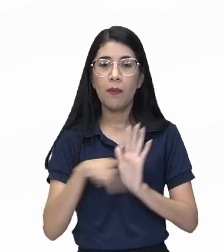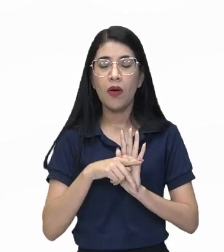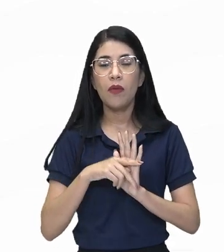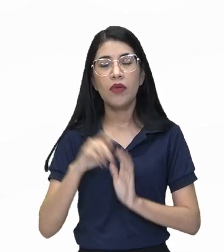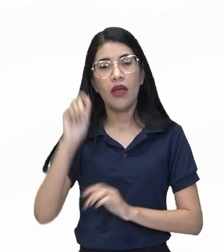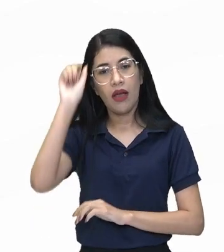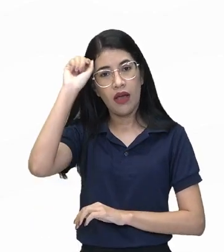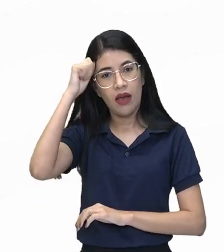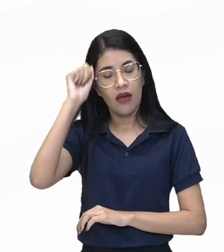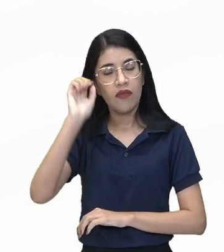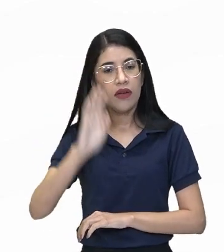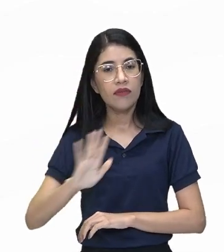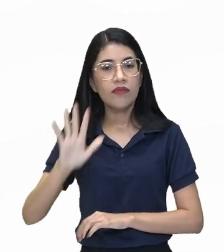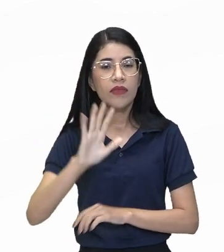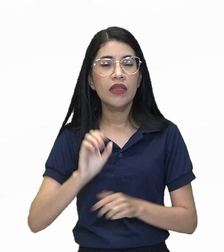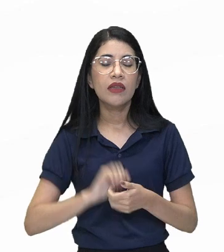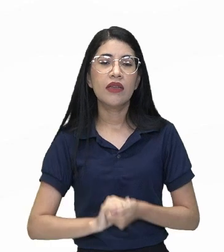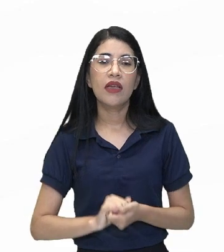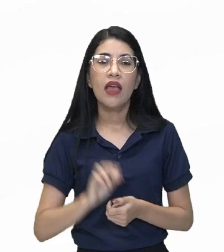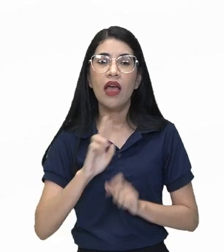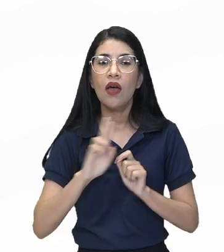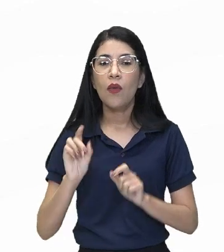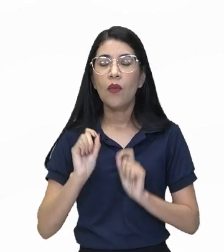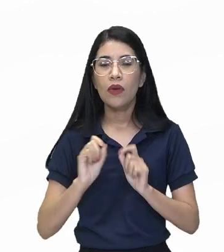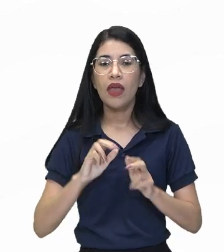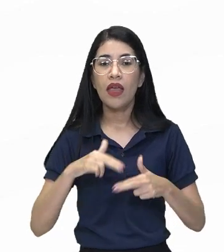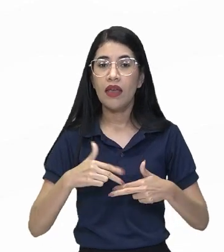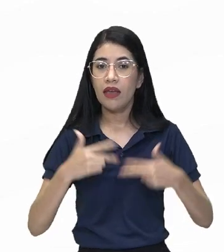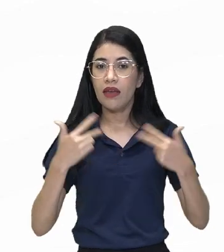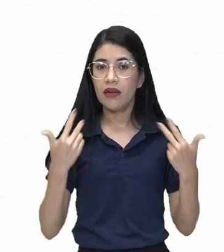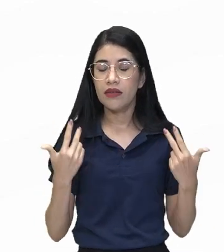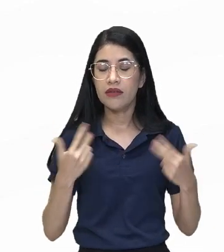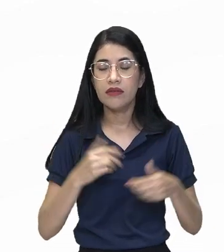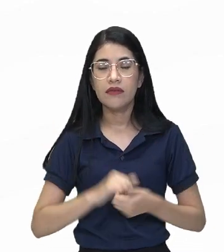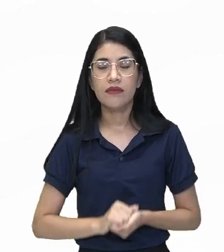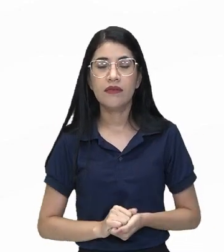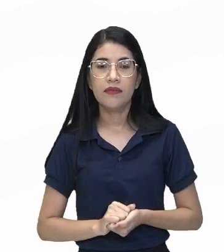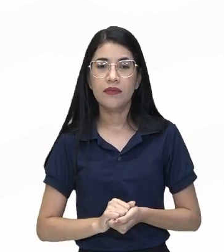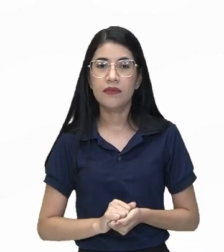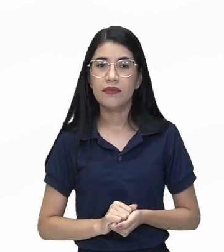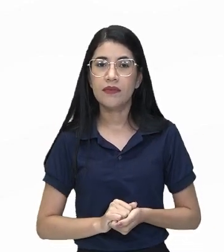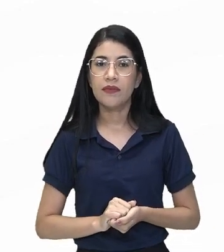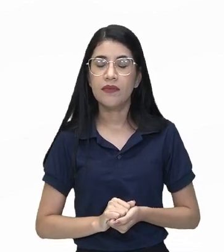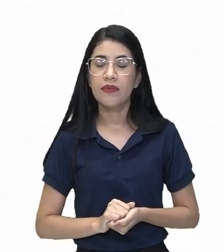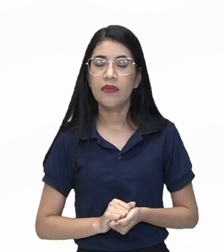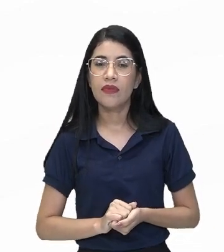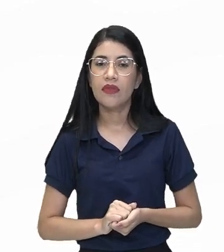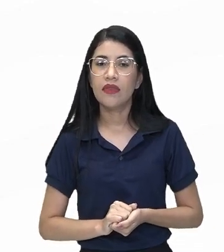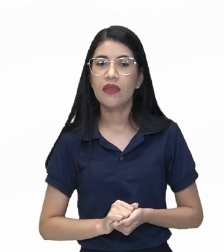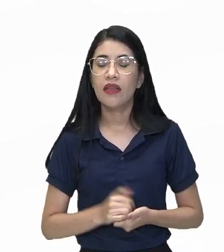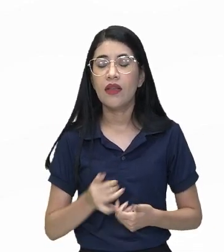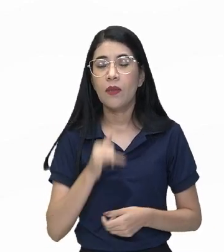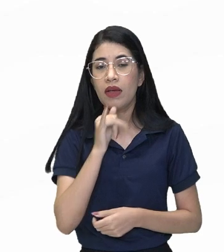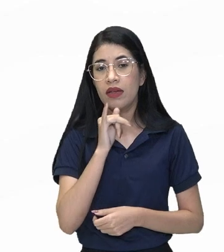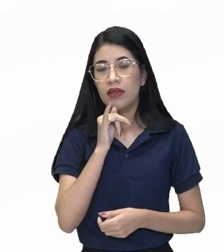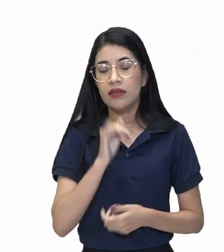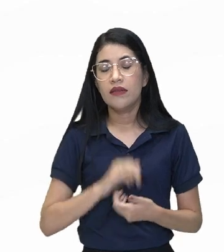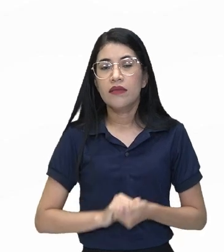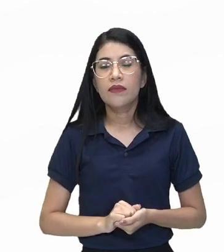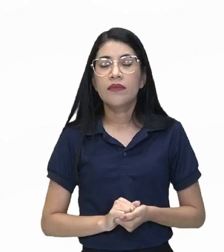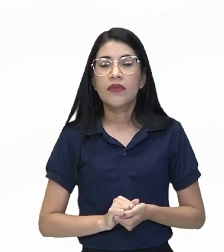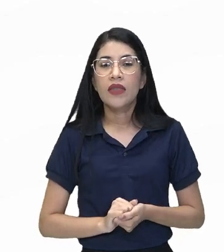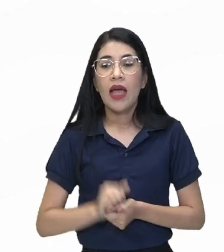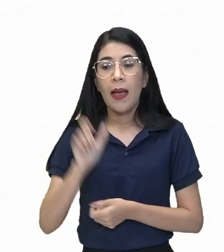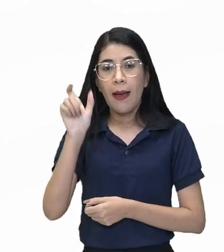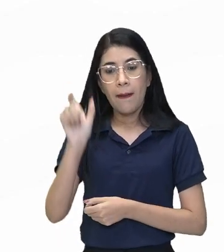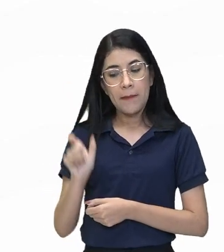africana, chamadas pela indústria da moda de étnicas. Olha só, quando a gente tem uma